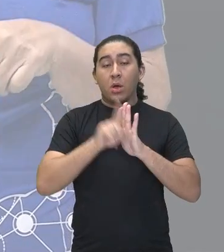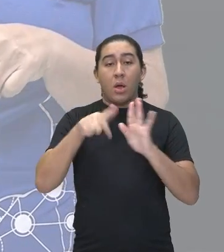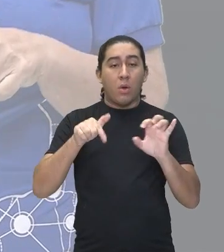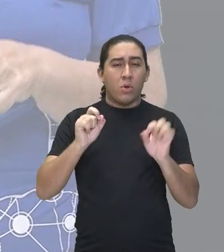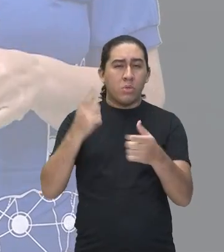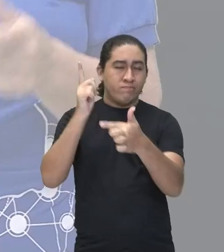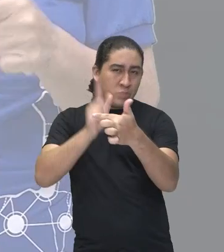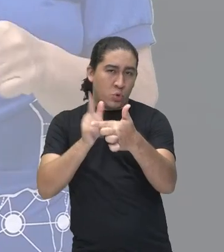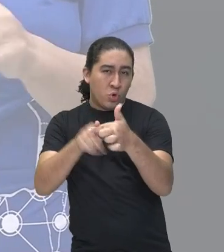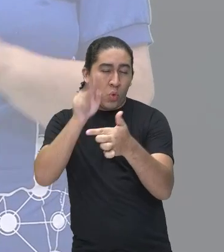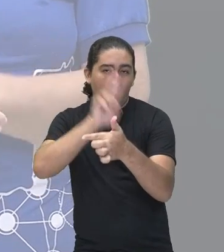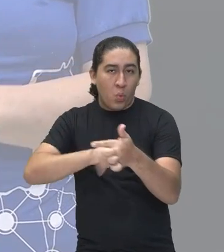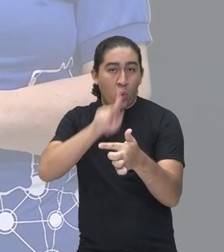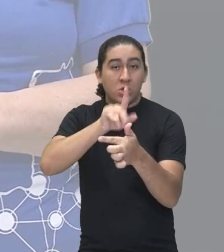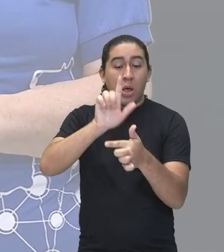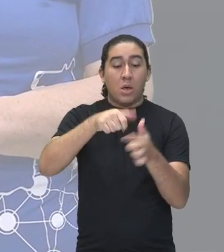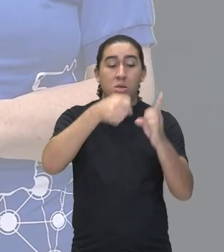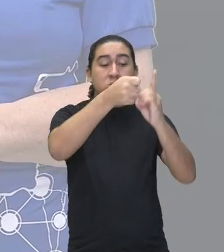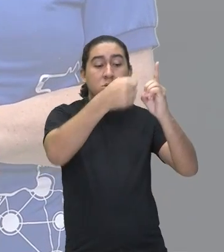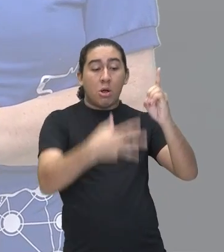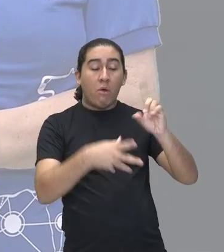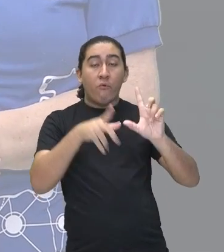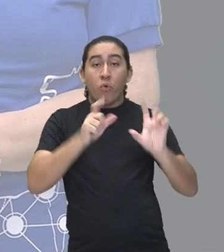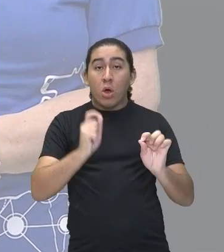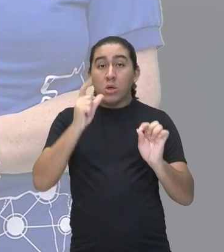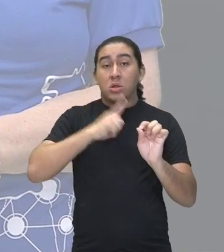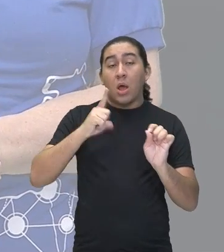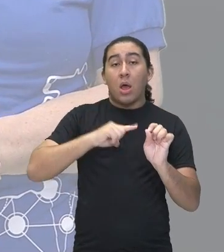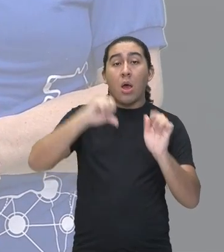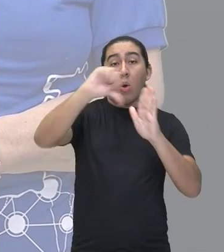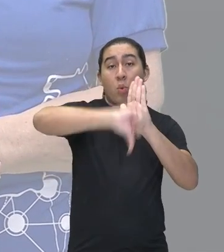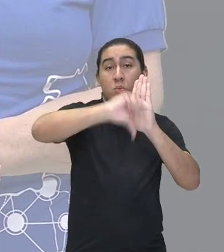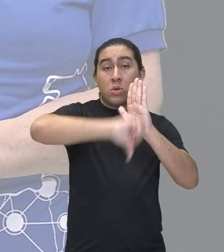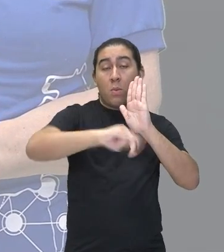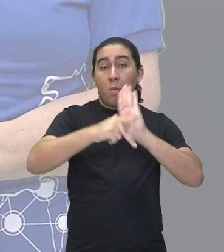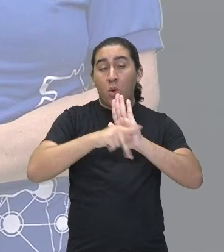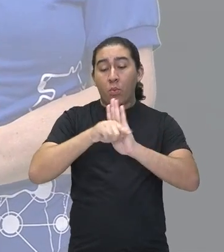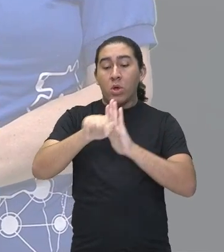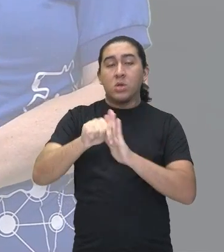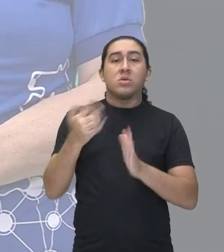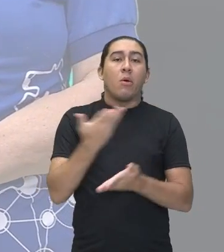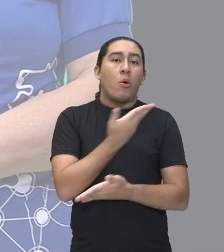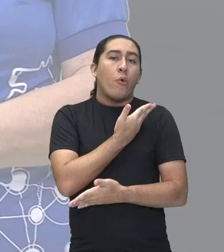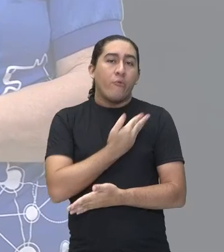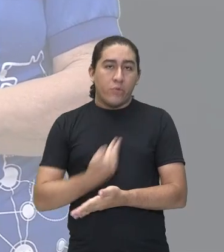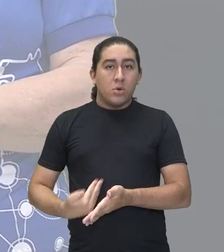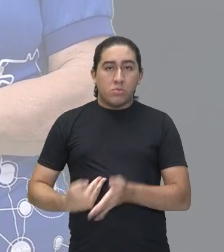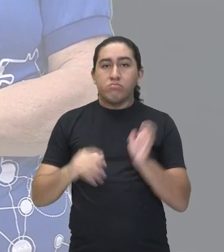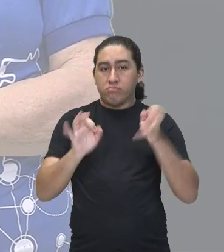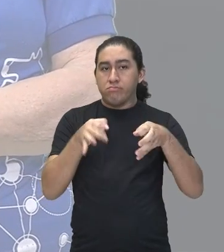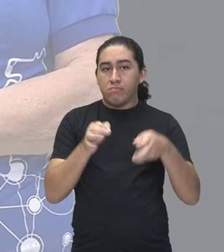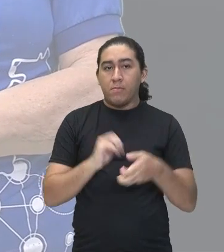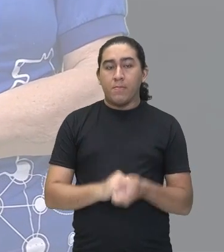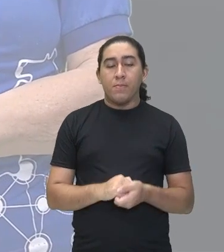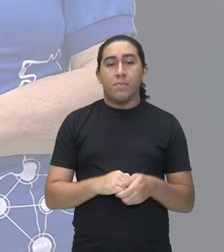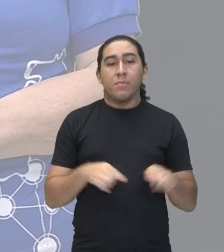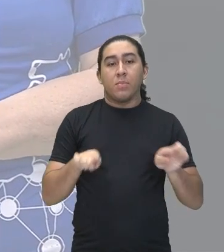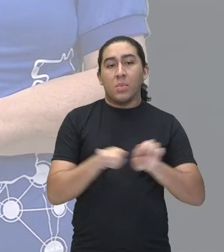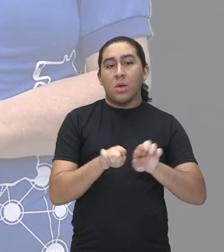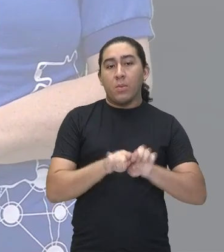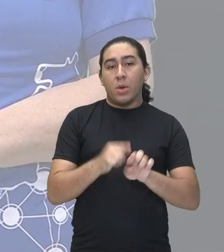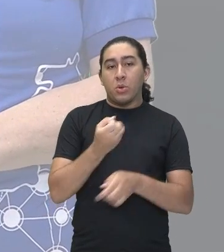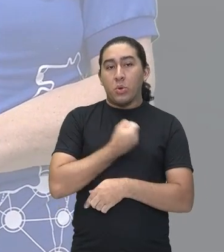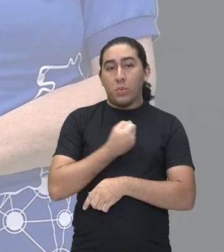o autor descreve sobre as corrupções do governo, do governador. Tá? Na carta